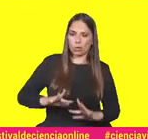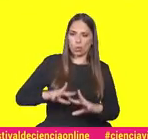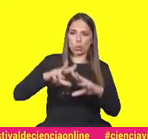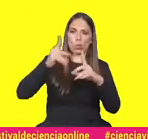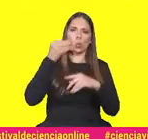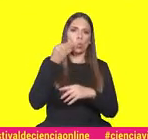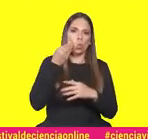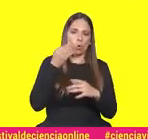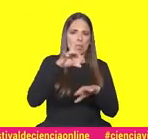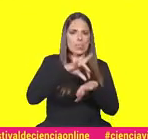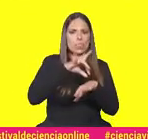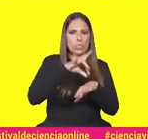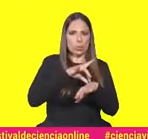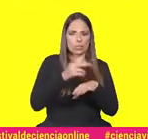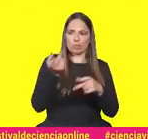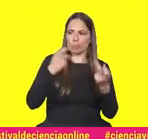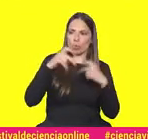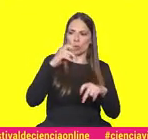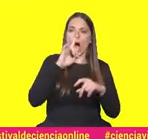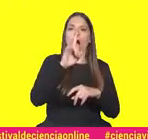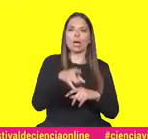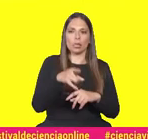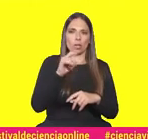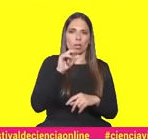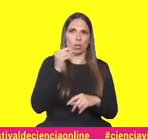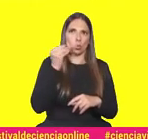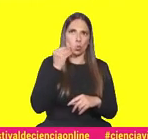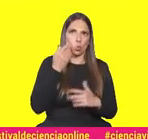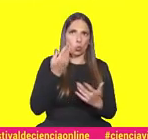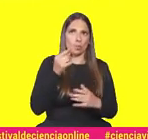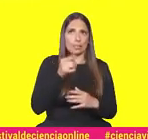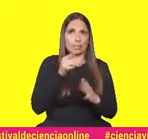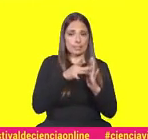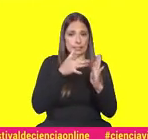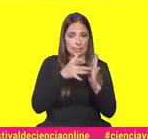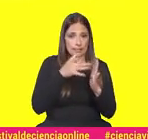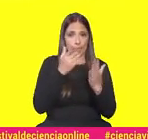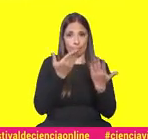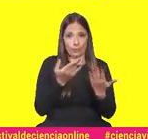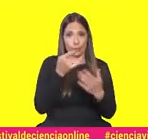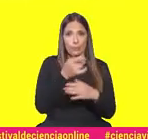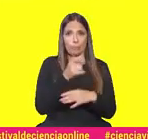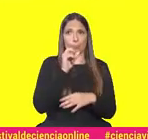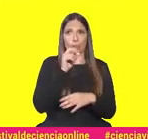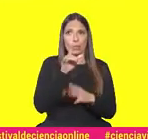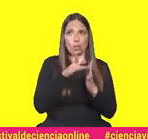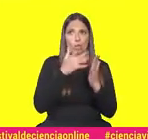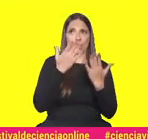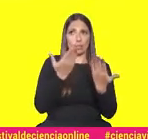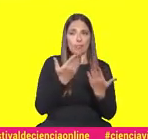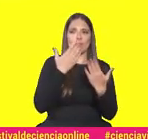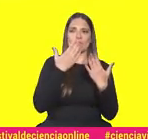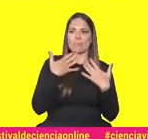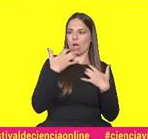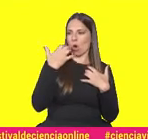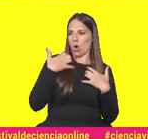é que isso quer dizer sobre as doenças que podemos ter ou não, porque é que bebemos água, porque é que, etc. Esse livro, e talvez este é o livro que eu tenho mais orgulho, que no fundo até